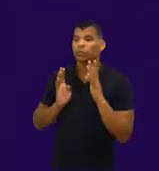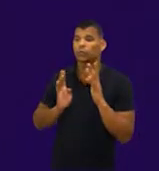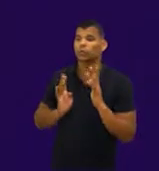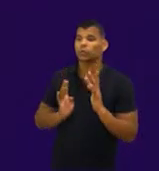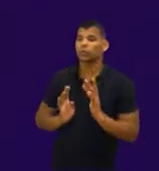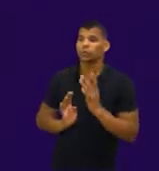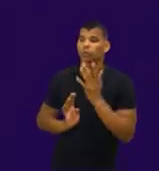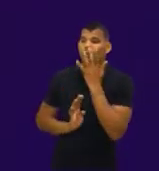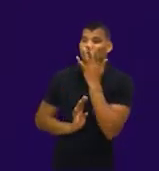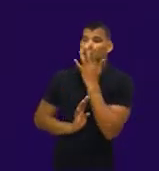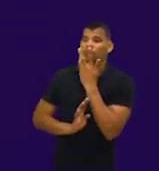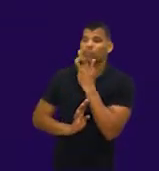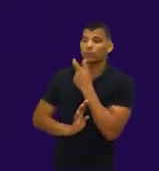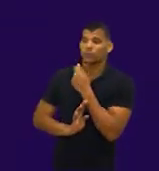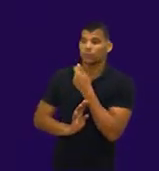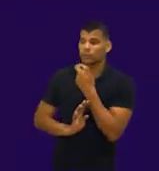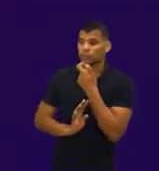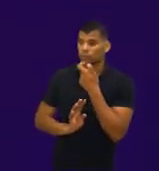nas